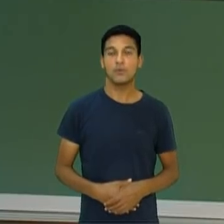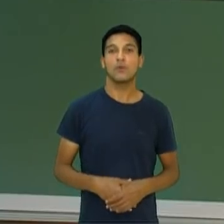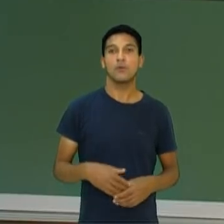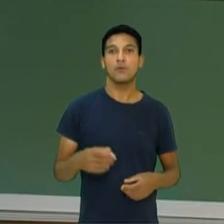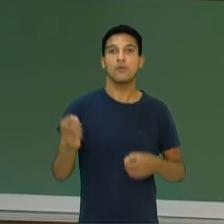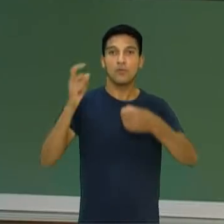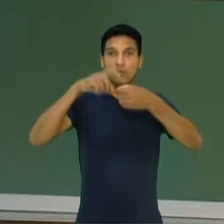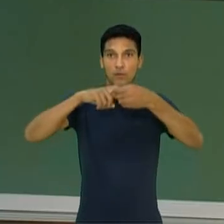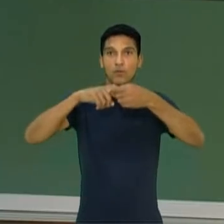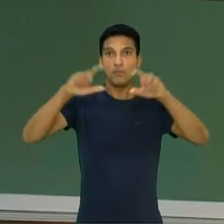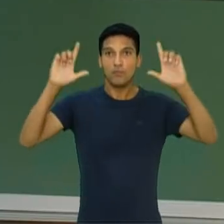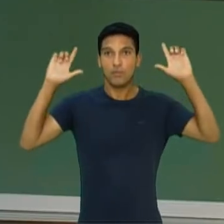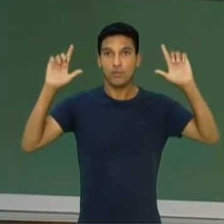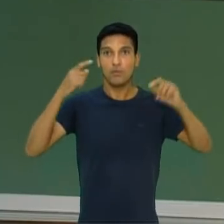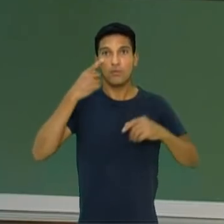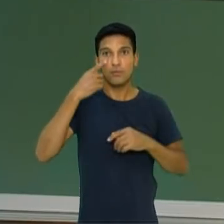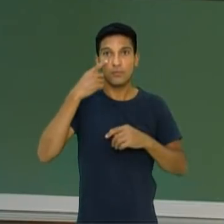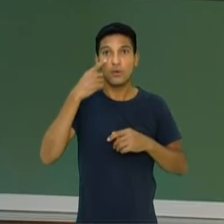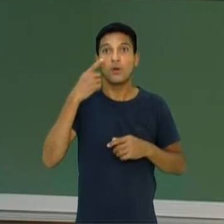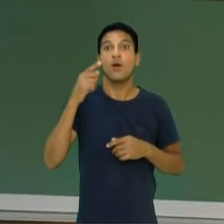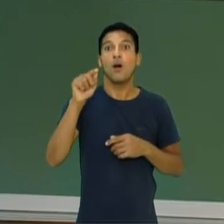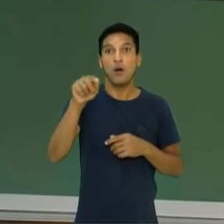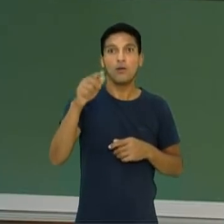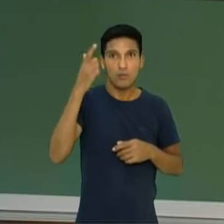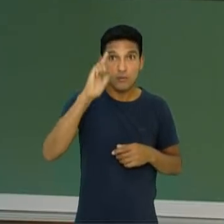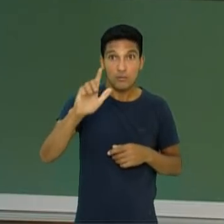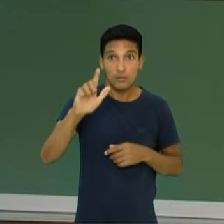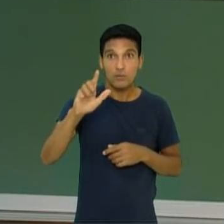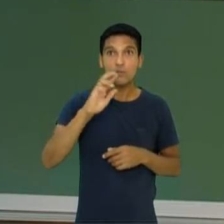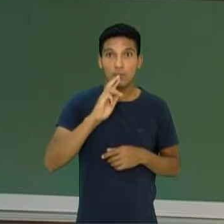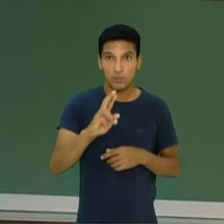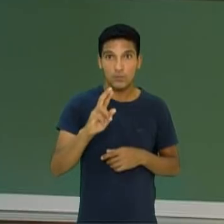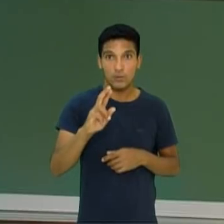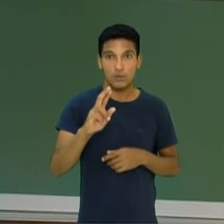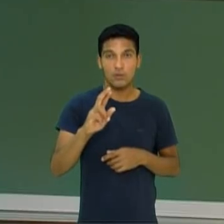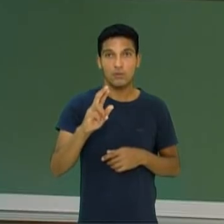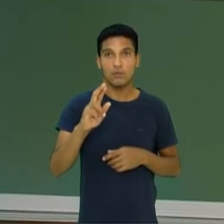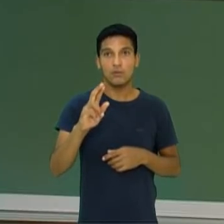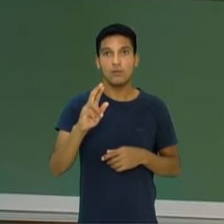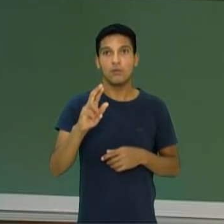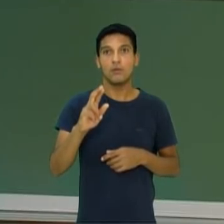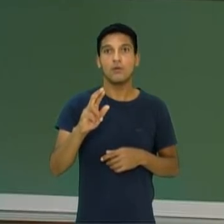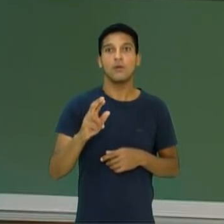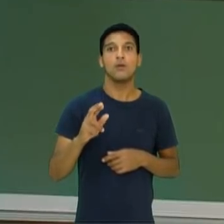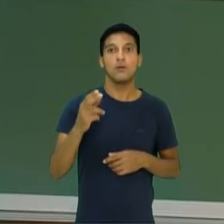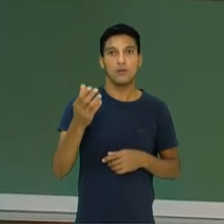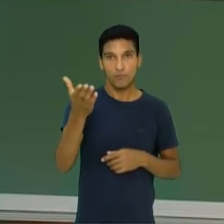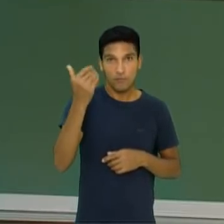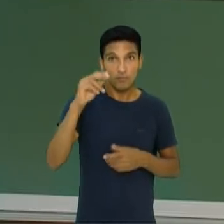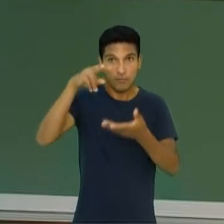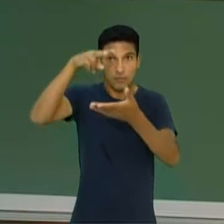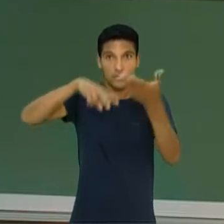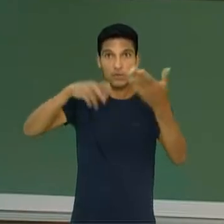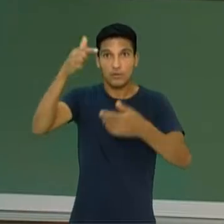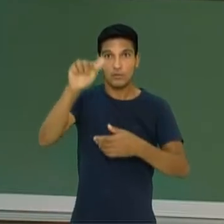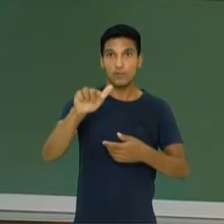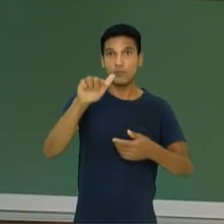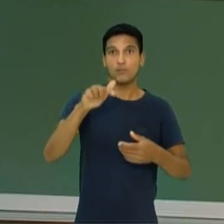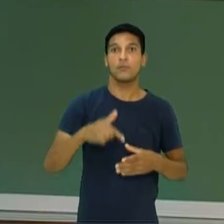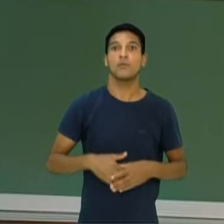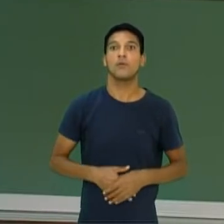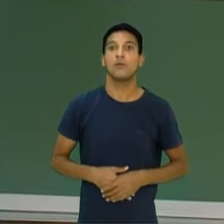Já estamos de volta, já voltamos. Você conseguiu responder a nossa questão? Vamos dar mais uma lidinha? Como é